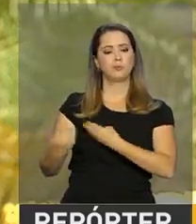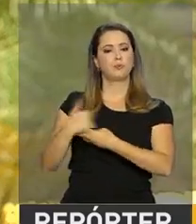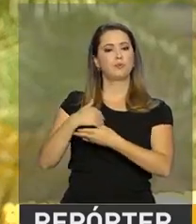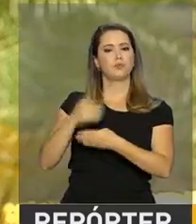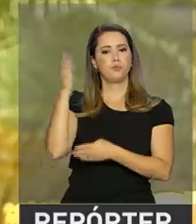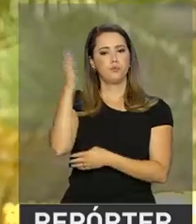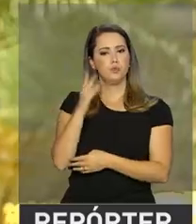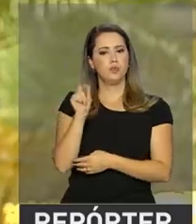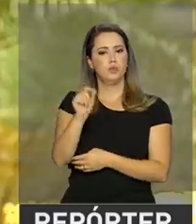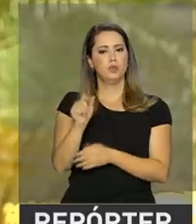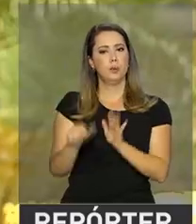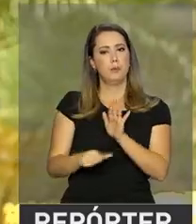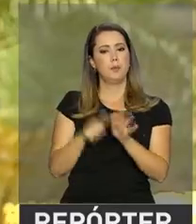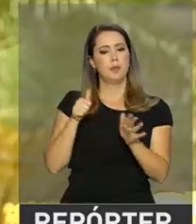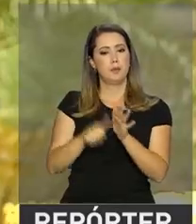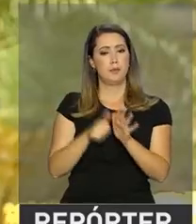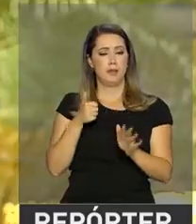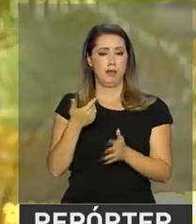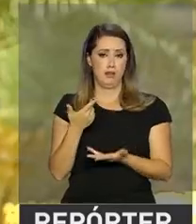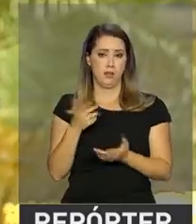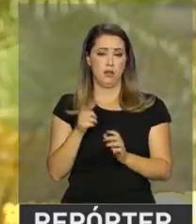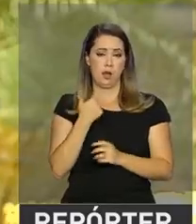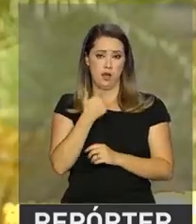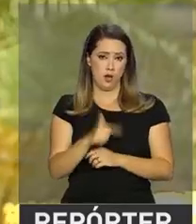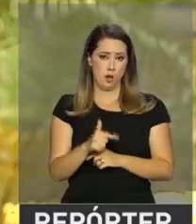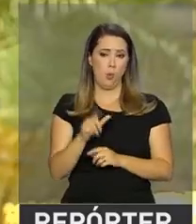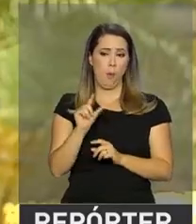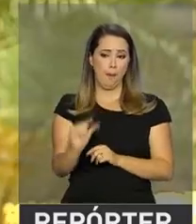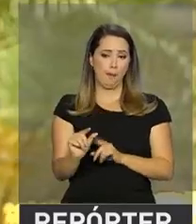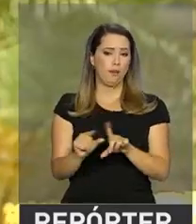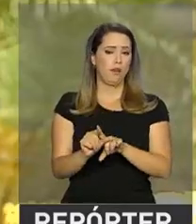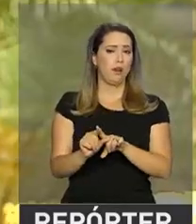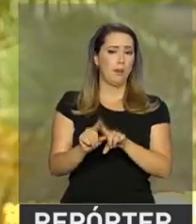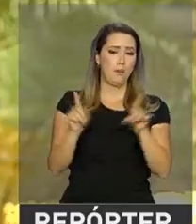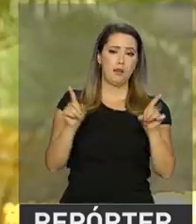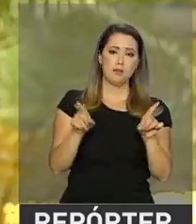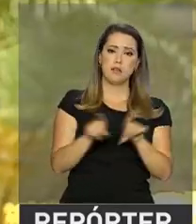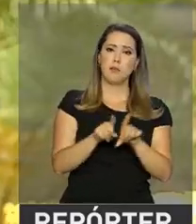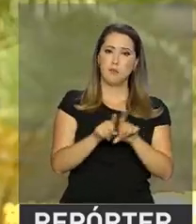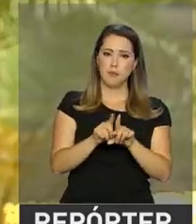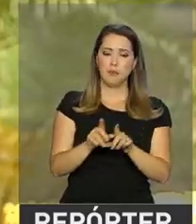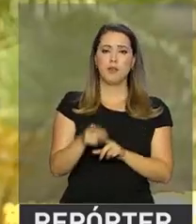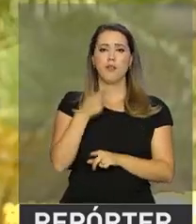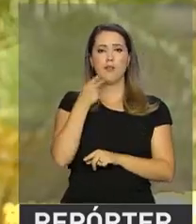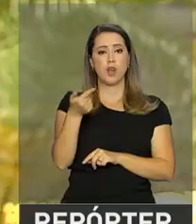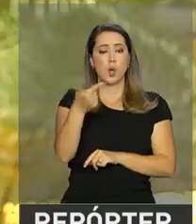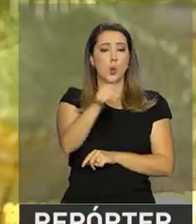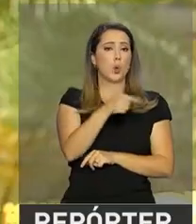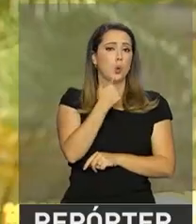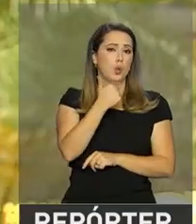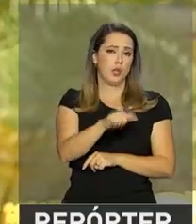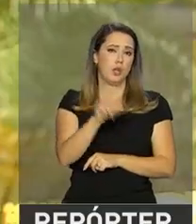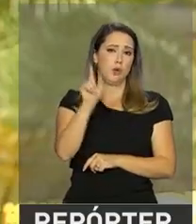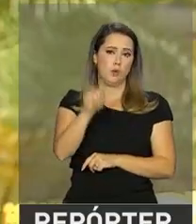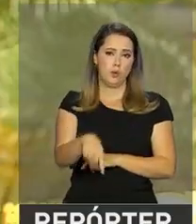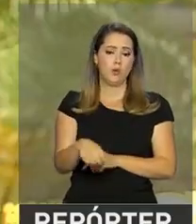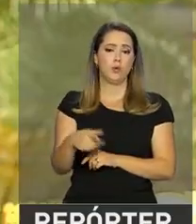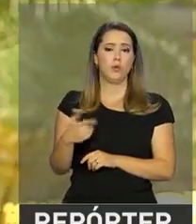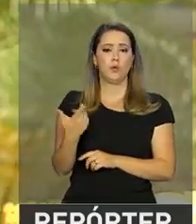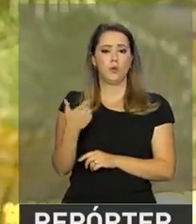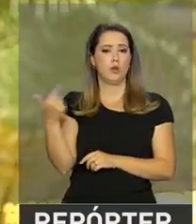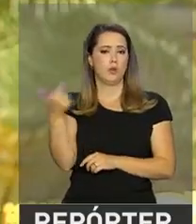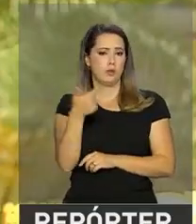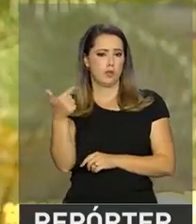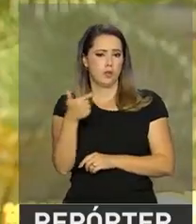como língua primeira uma língua minoritária mas também fala é uma língua majoritária que é normalmente o filho a